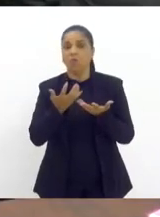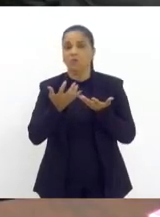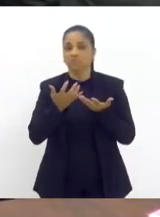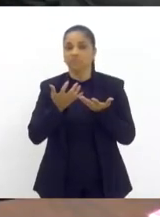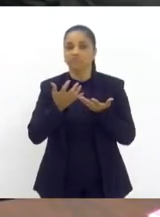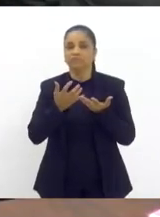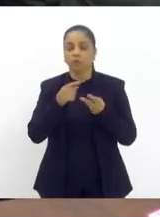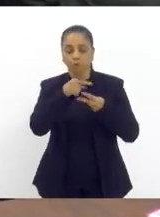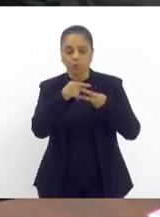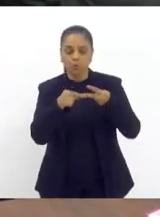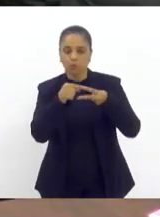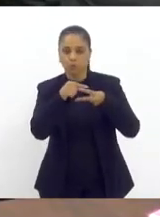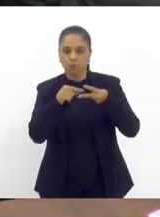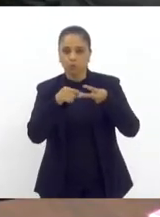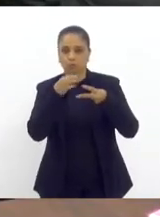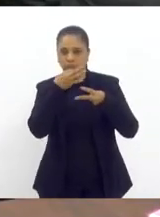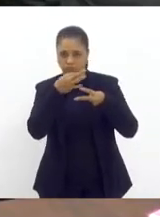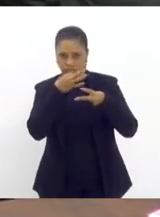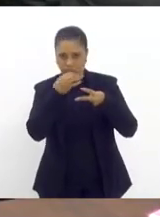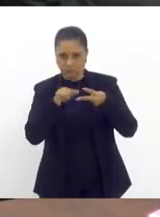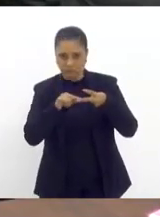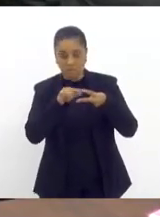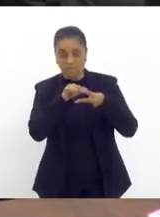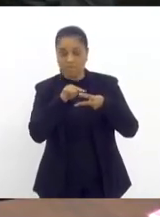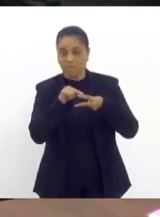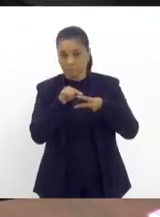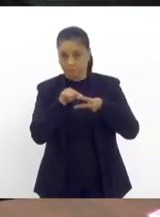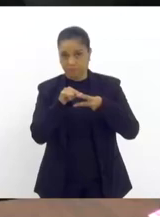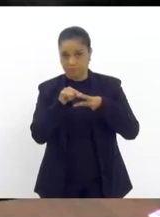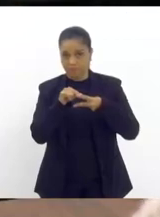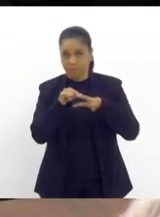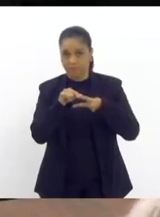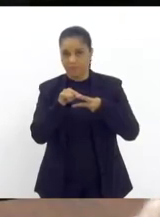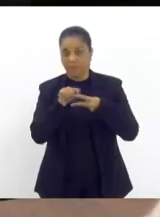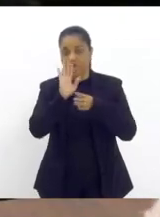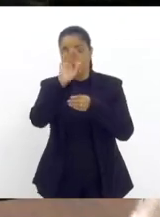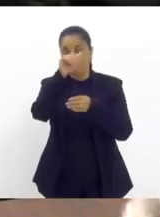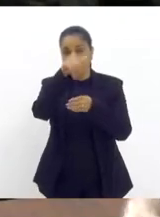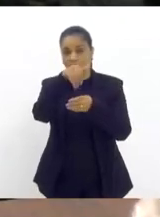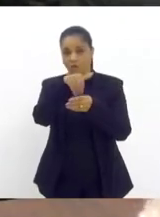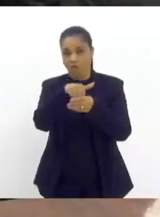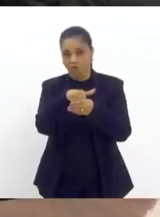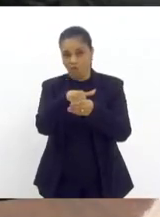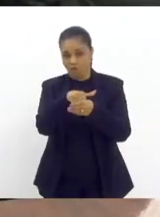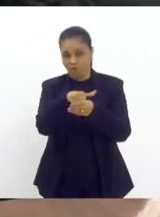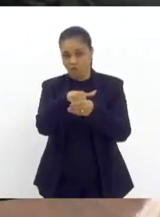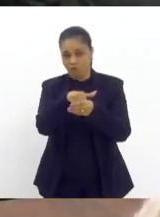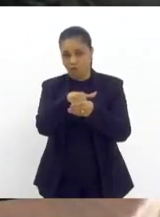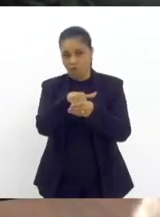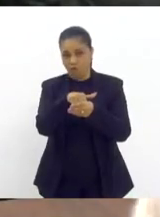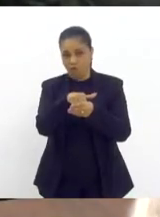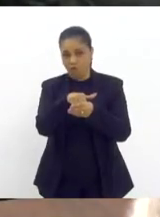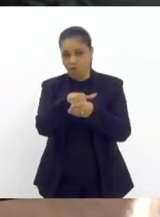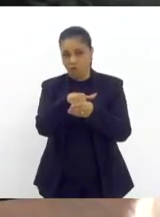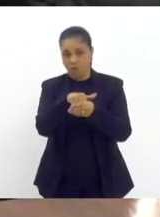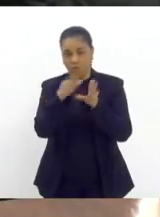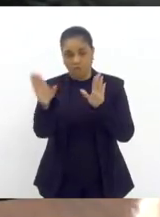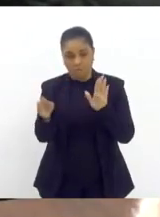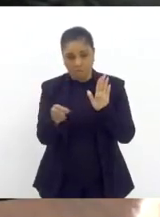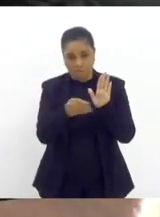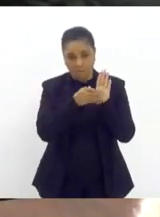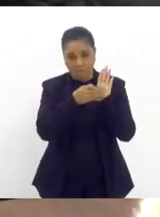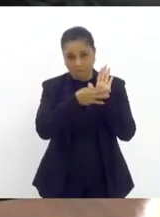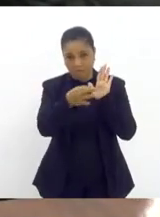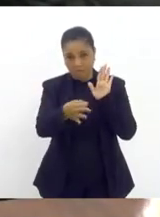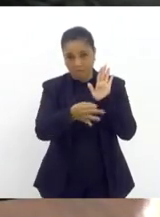ponderações duas a primeira nós temos votado um volume de pareceres